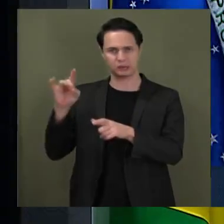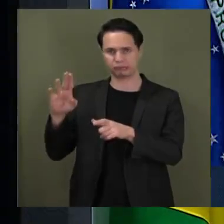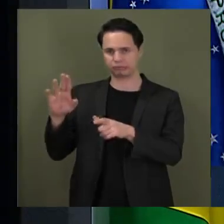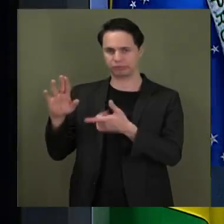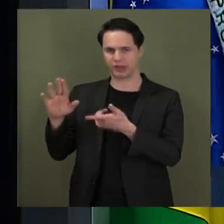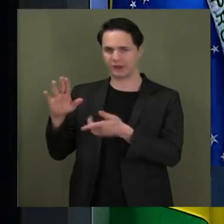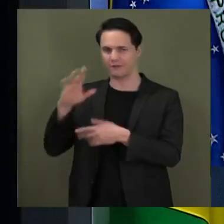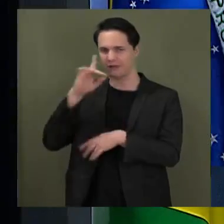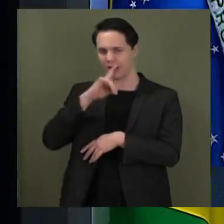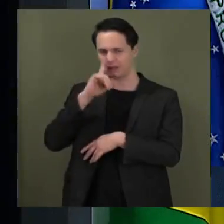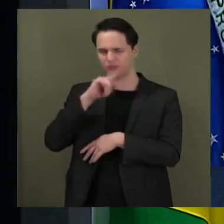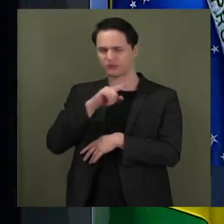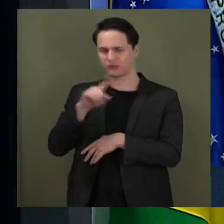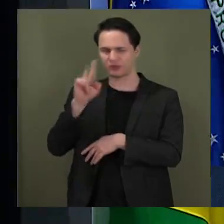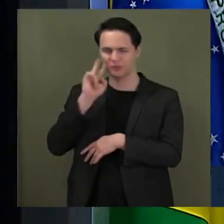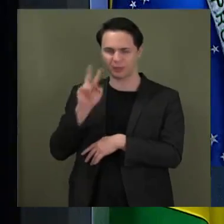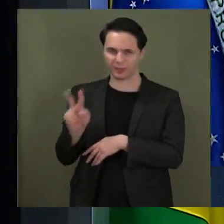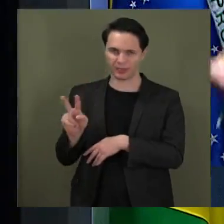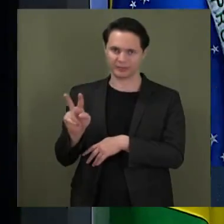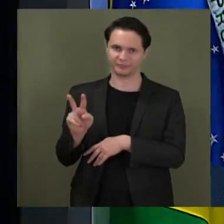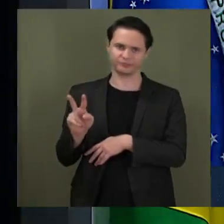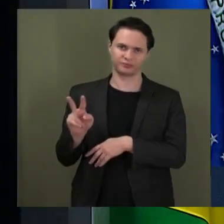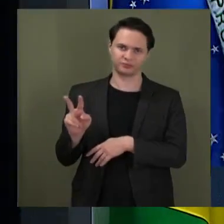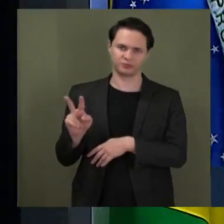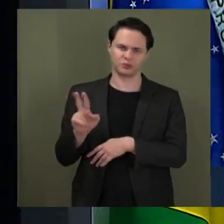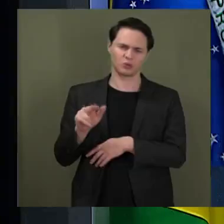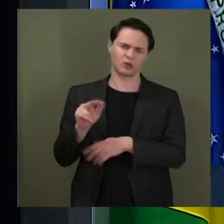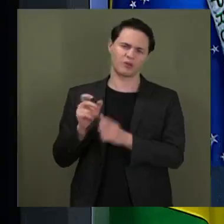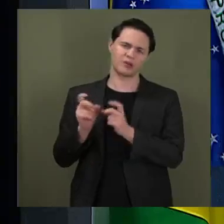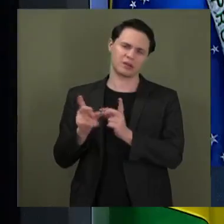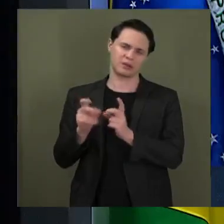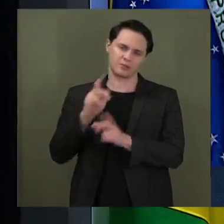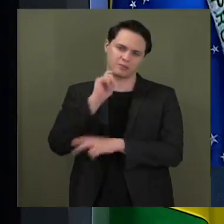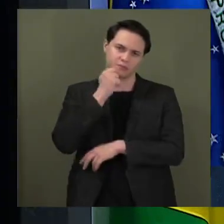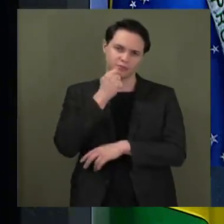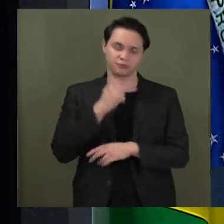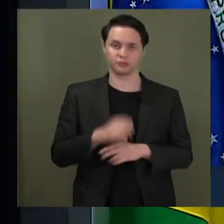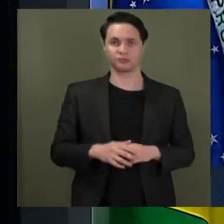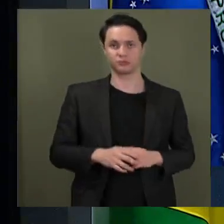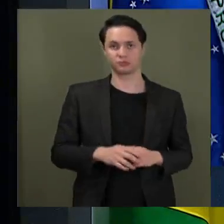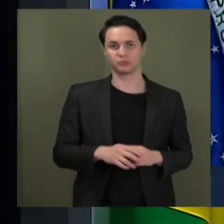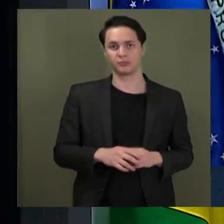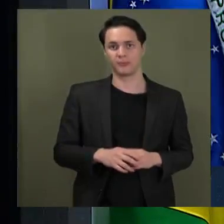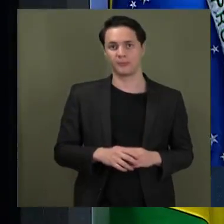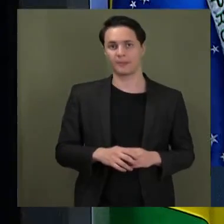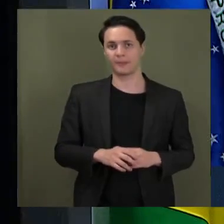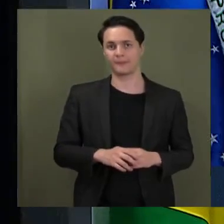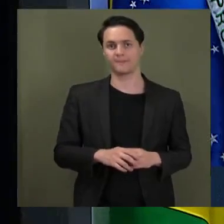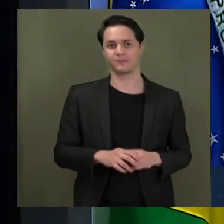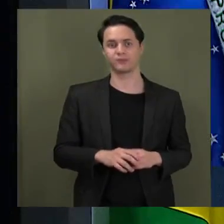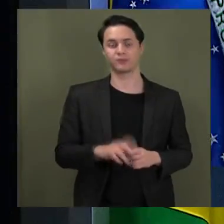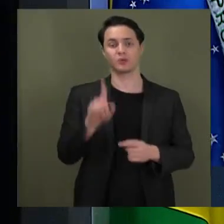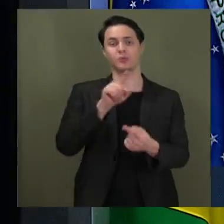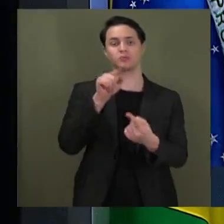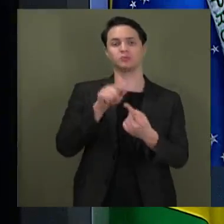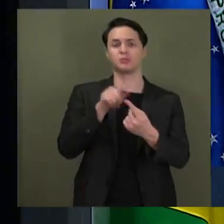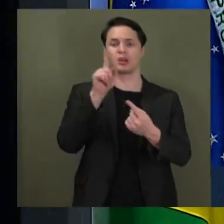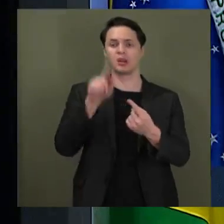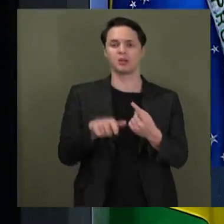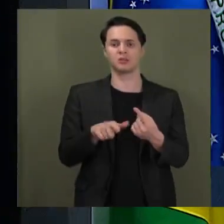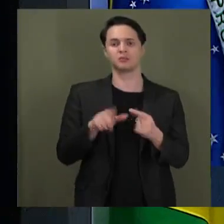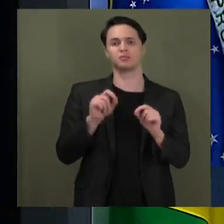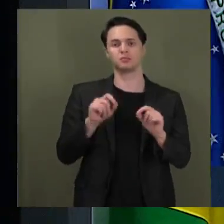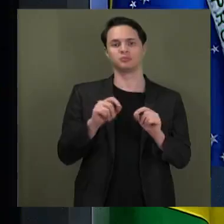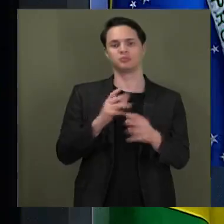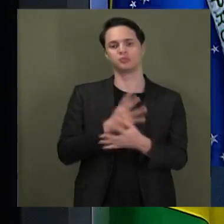viu, que nunca vendeu isso na vida. O objetivo explícito é de intimidar e